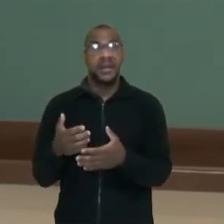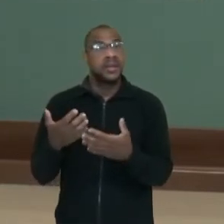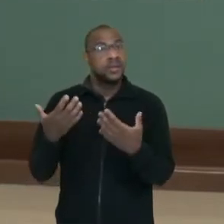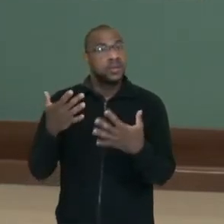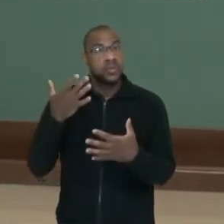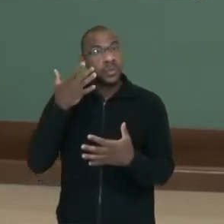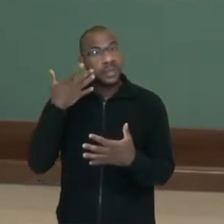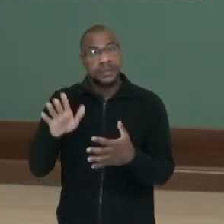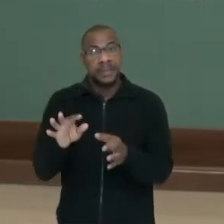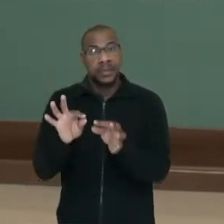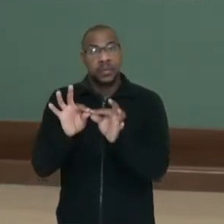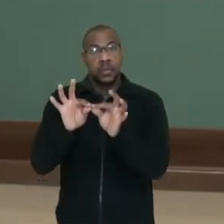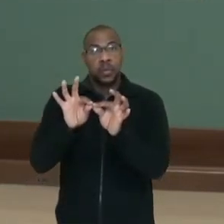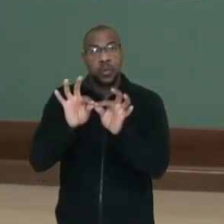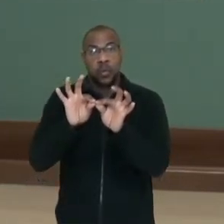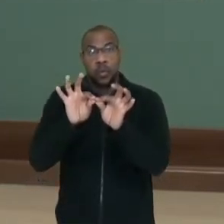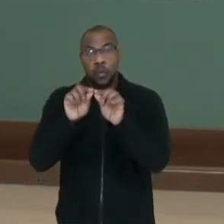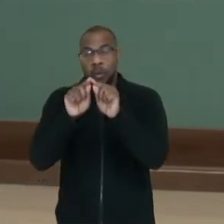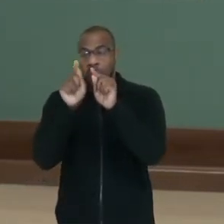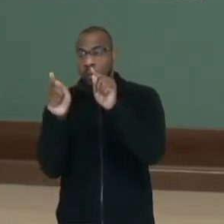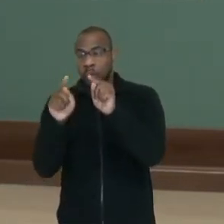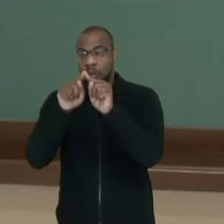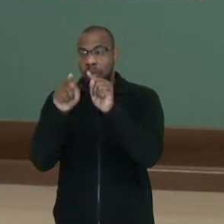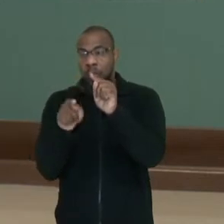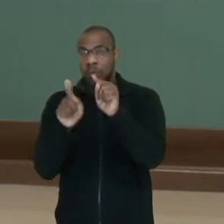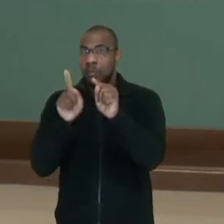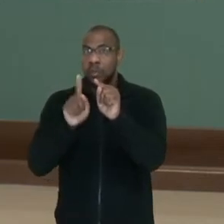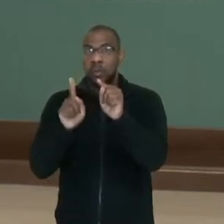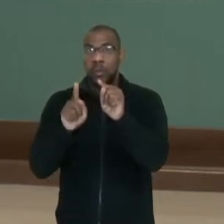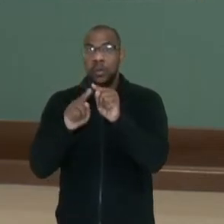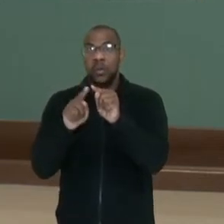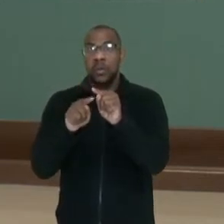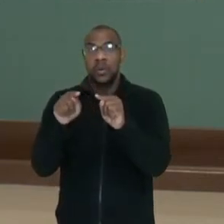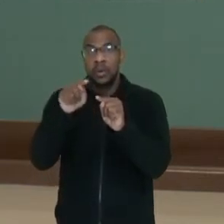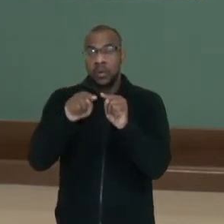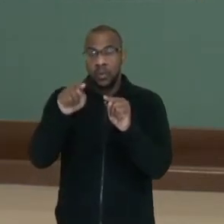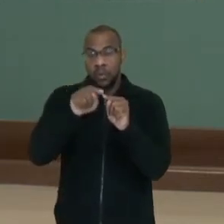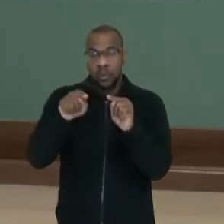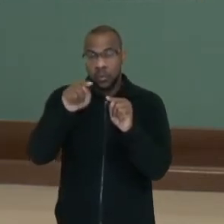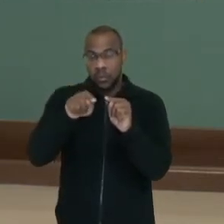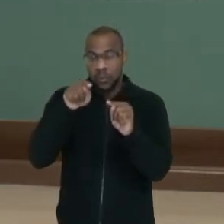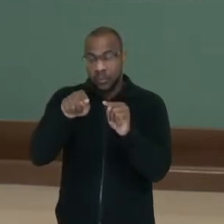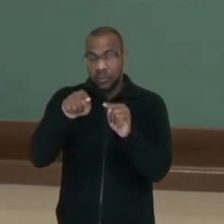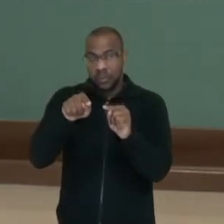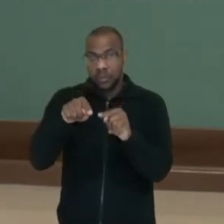saber o comprimento de um arco. Eu quero saber o arco.